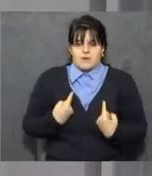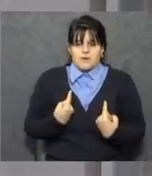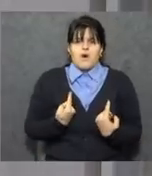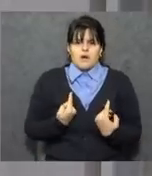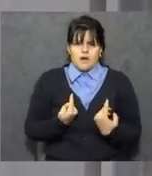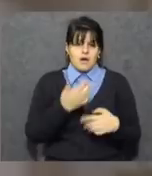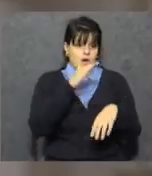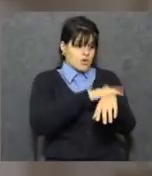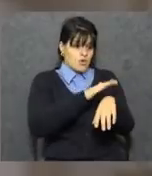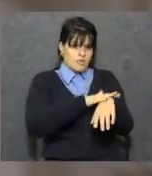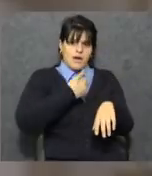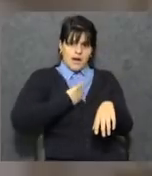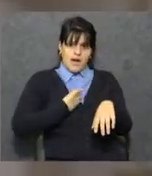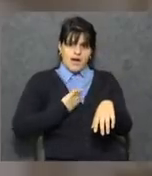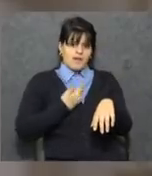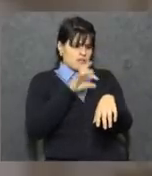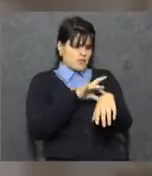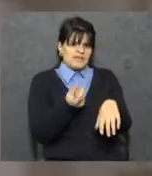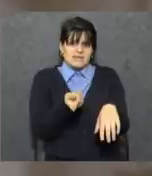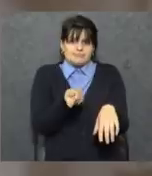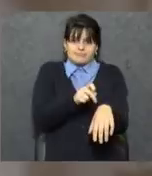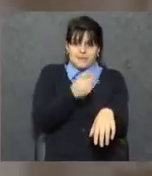impuro, impuro.